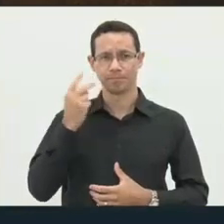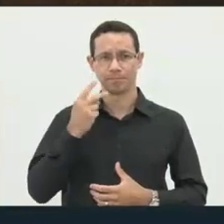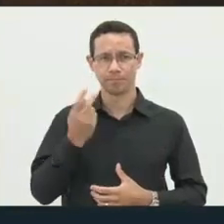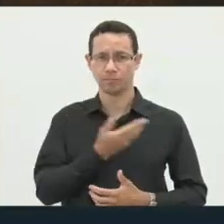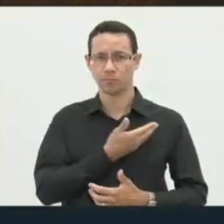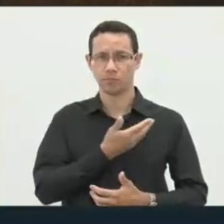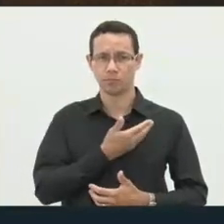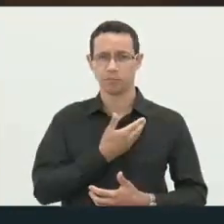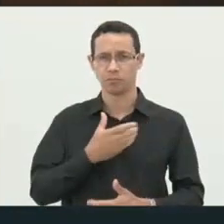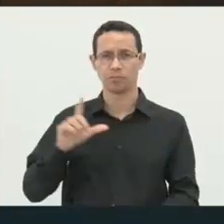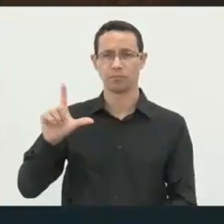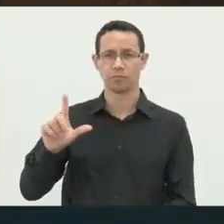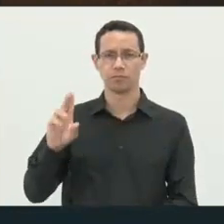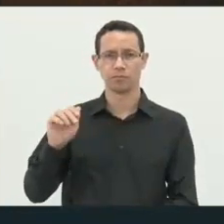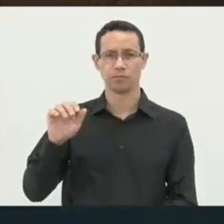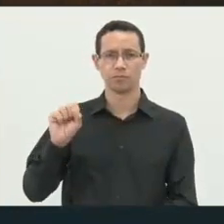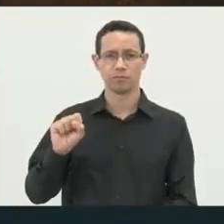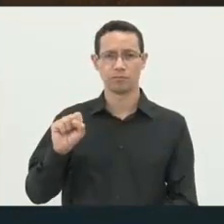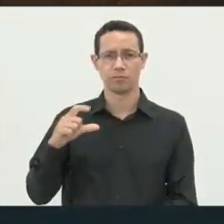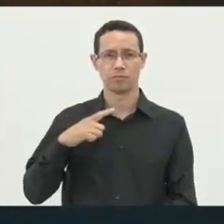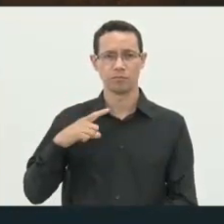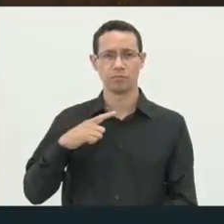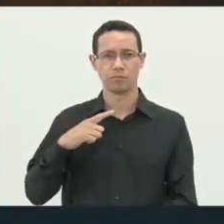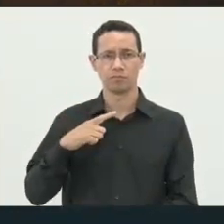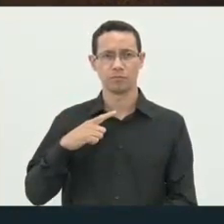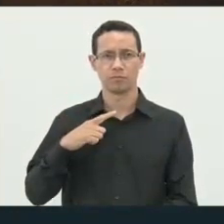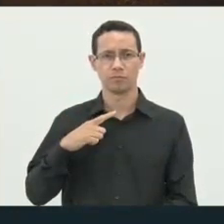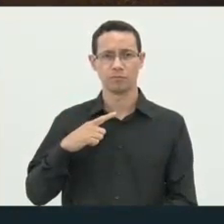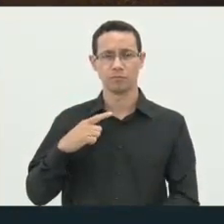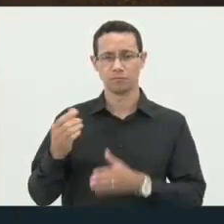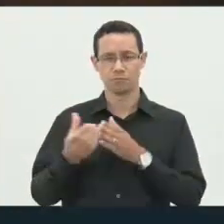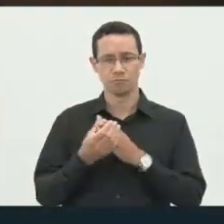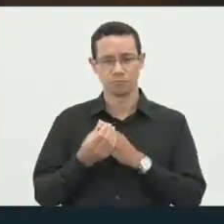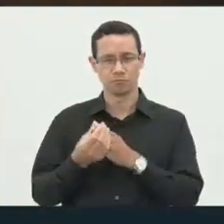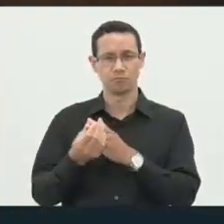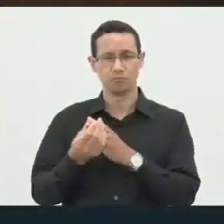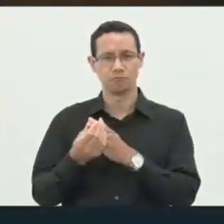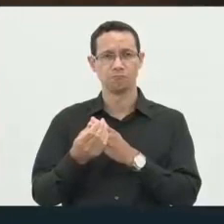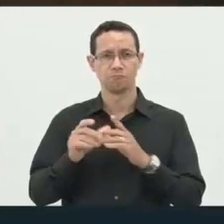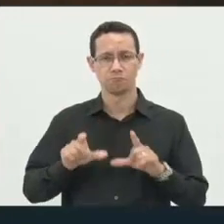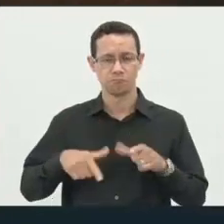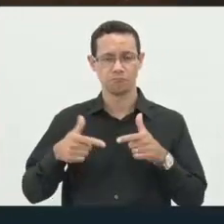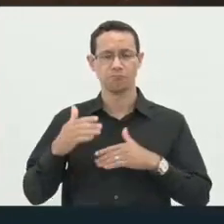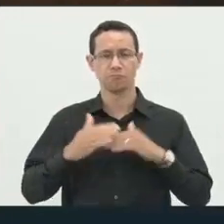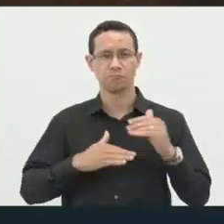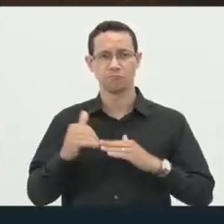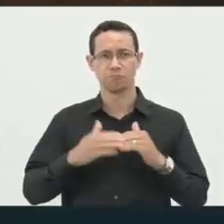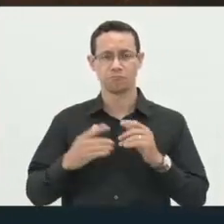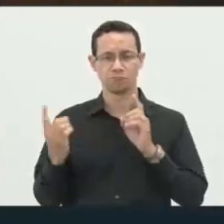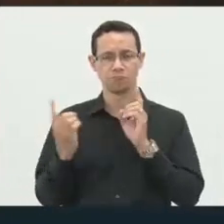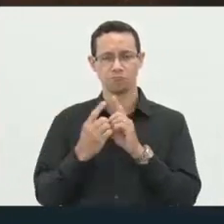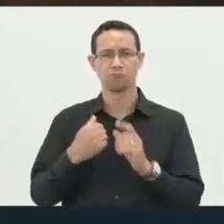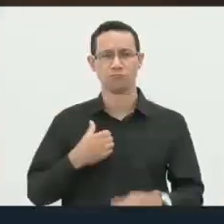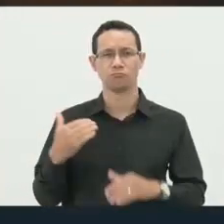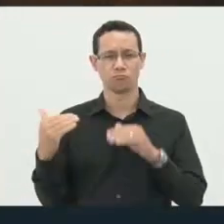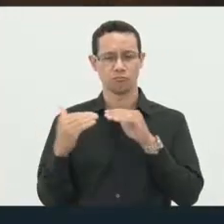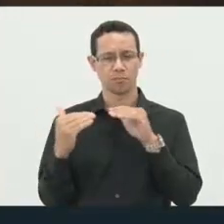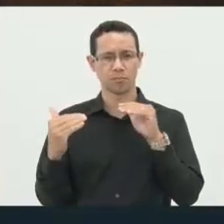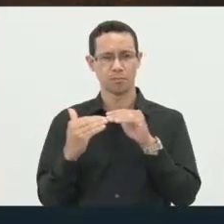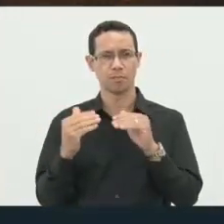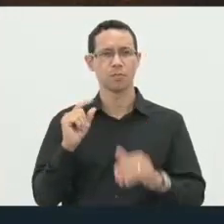Lucas Sanches ele tá com uma tá encabeçando uma ação a qual me identifiquei muito que é é